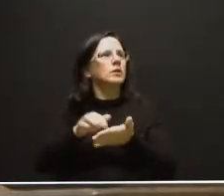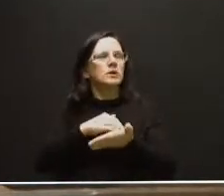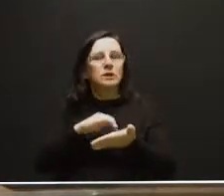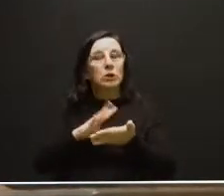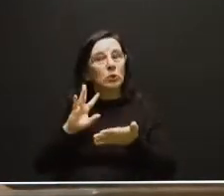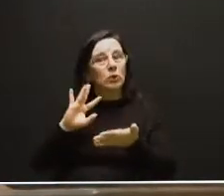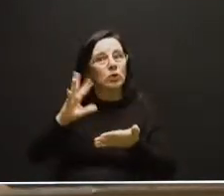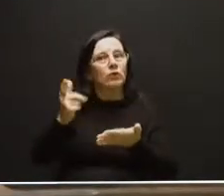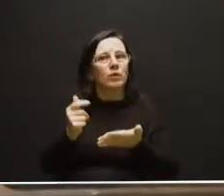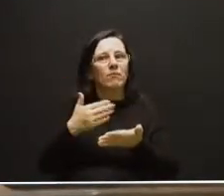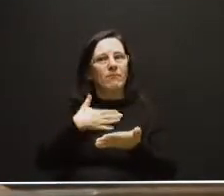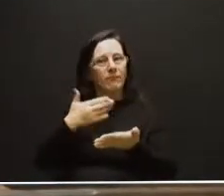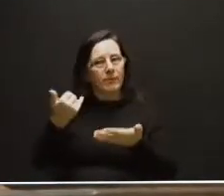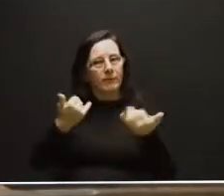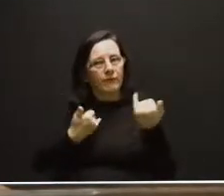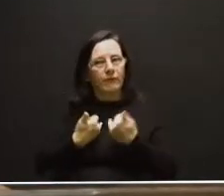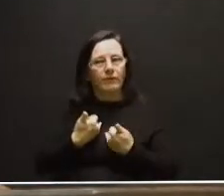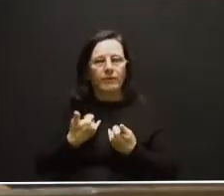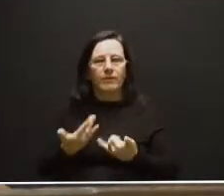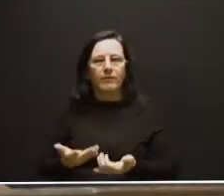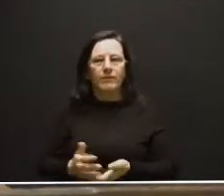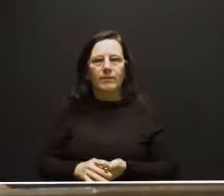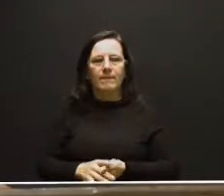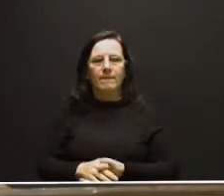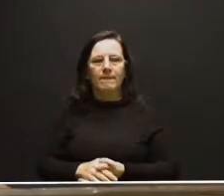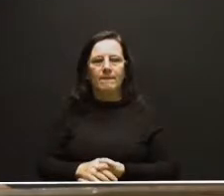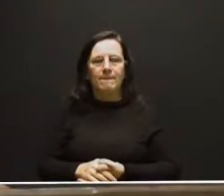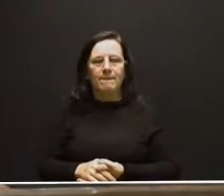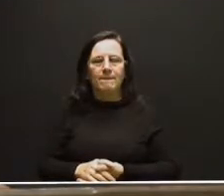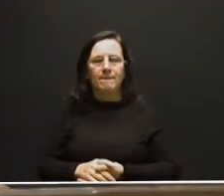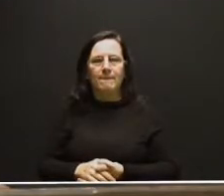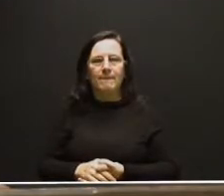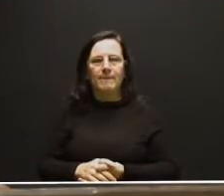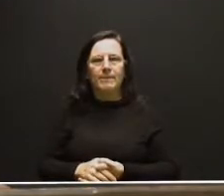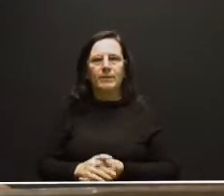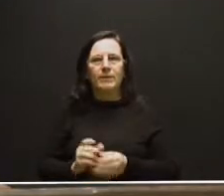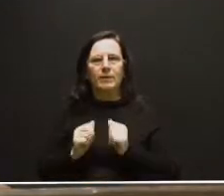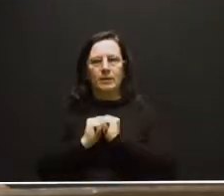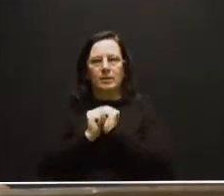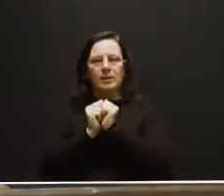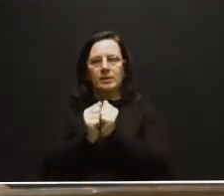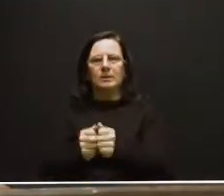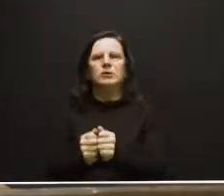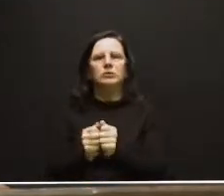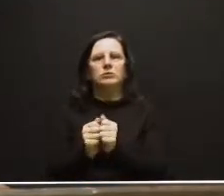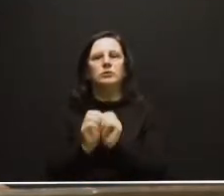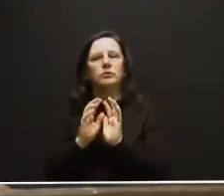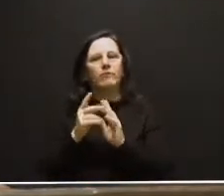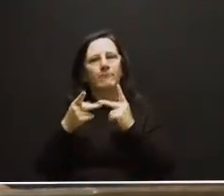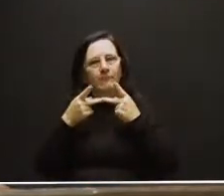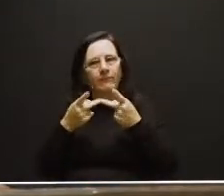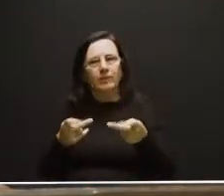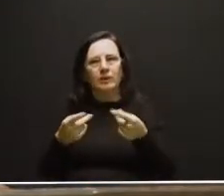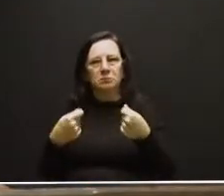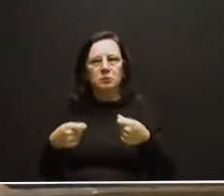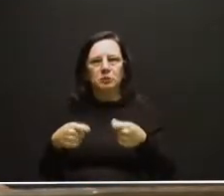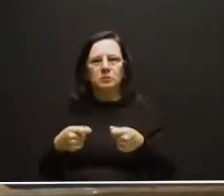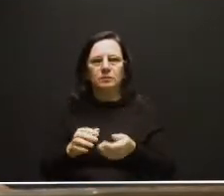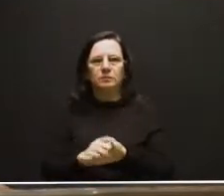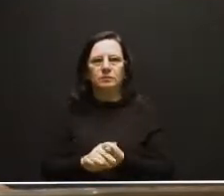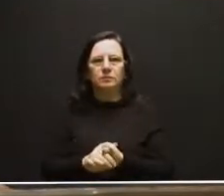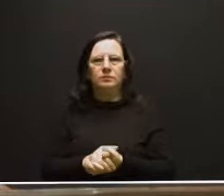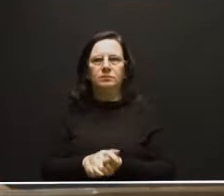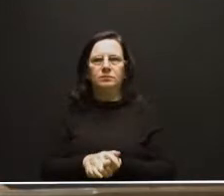se não resolver me fale então nós estamos aqui justamente nessa batida é pra falar para o